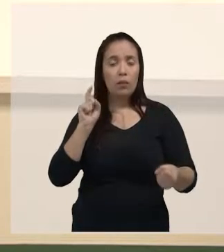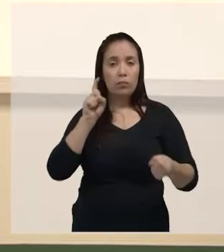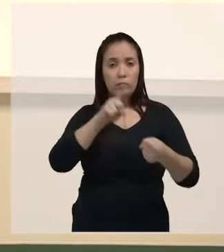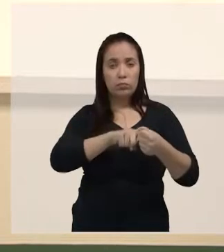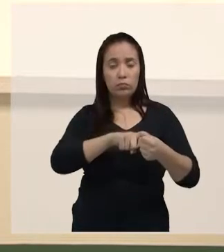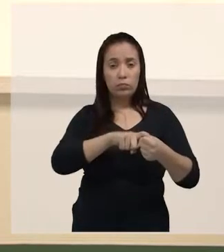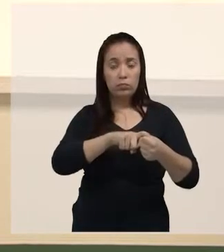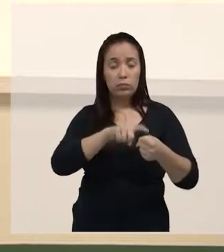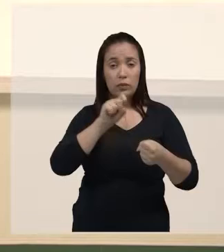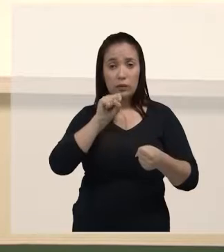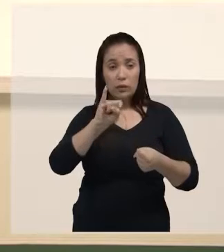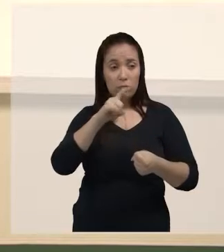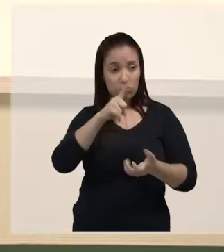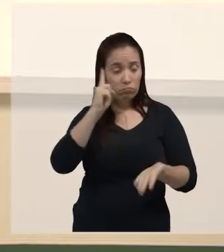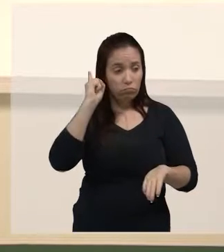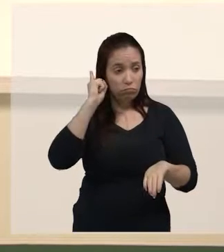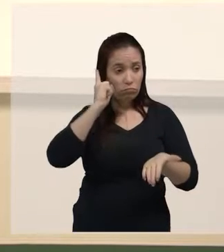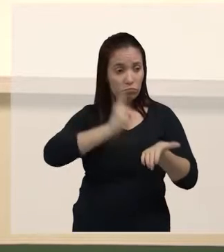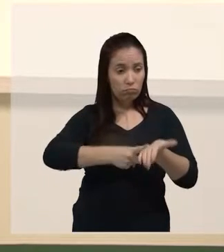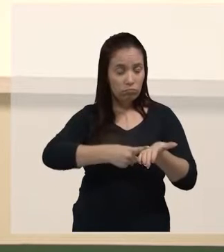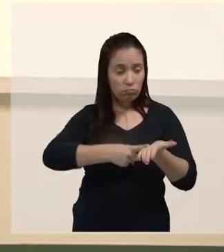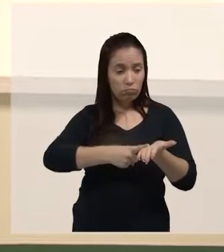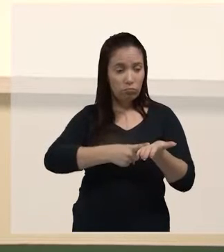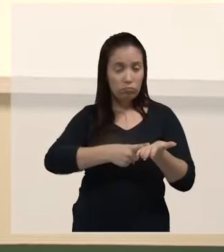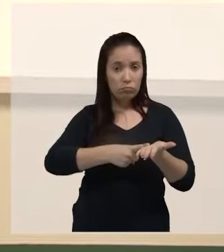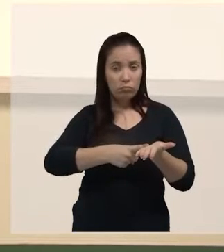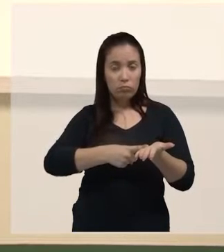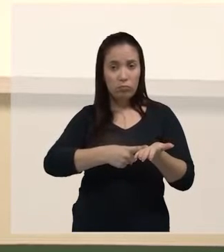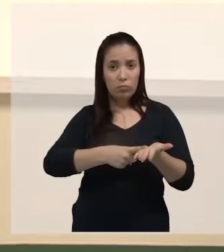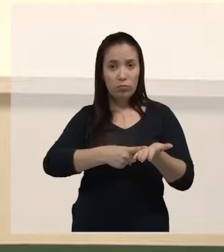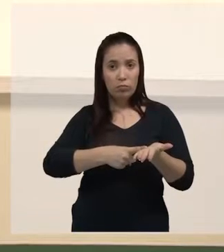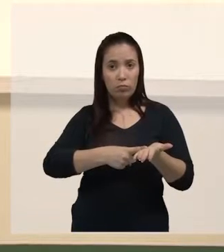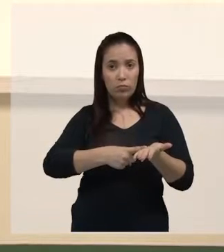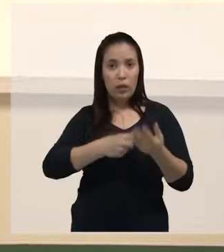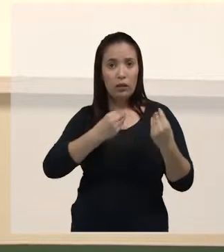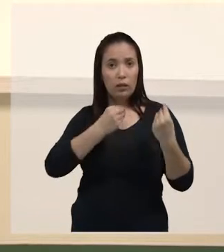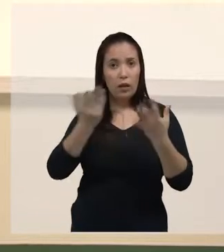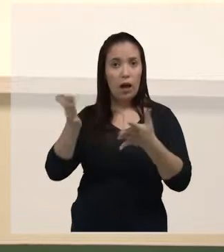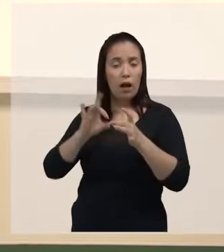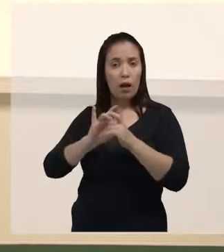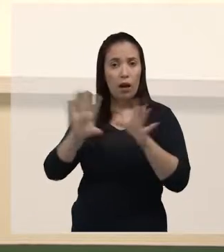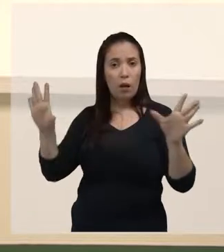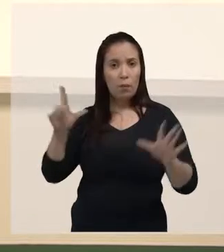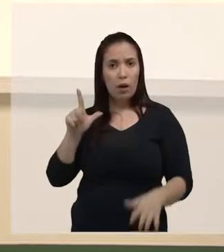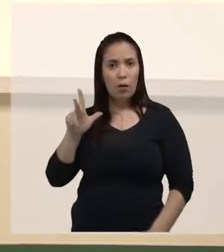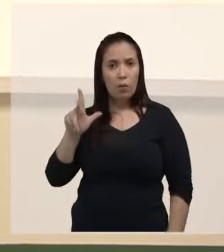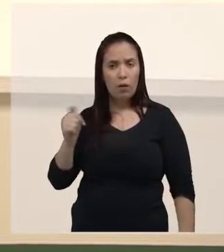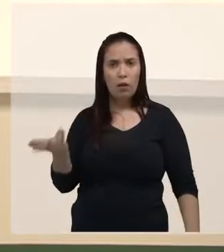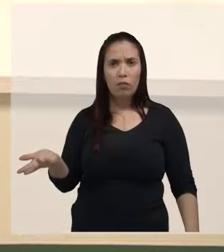se comprometer a dar um indulto ao Lula. Então ele não é mais